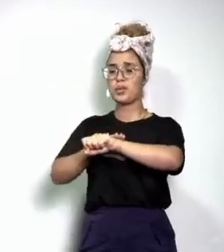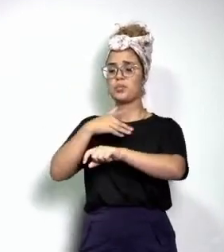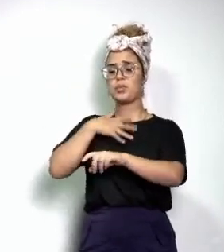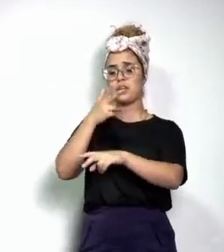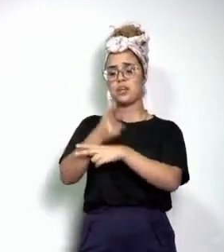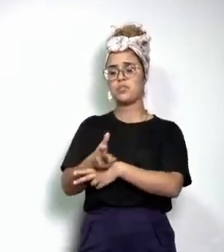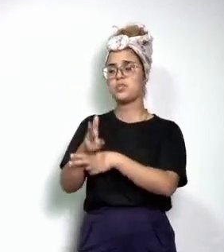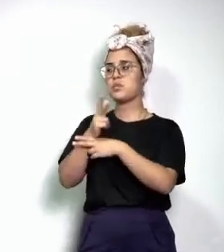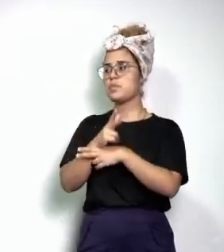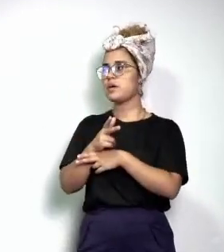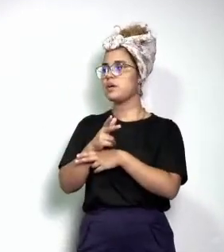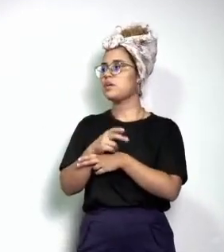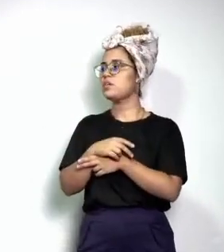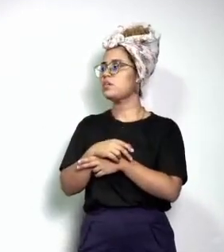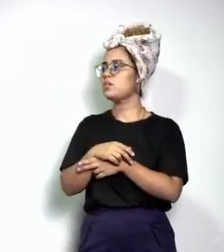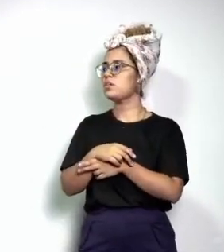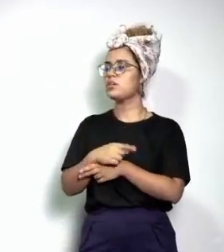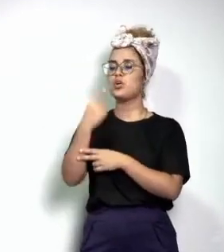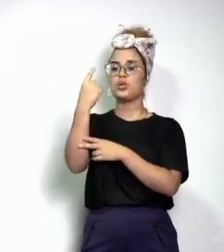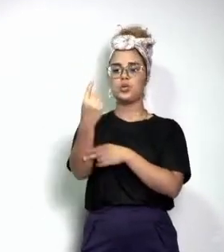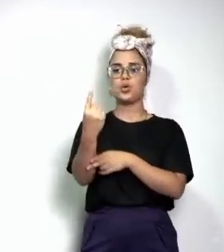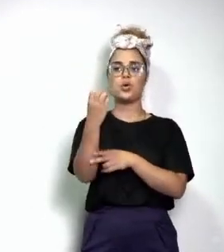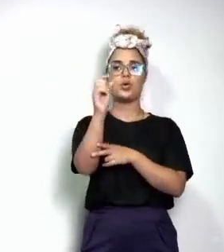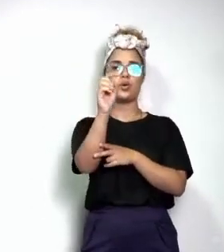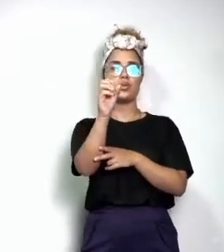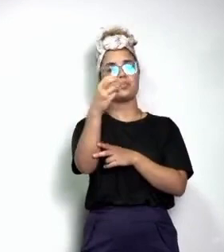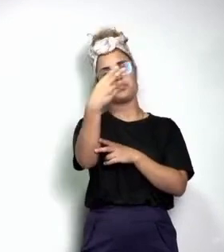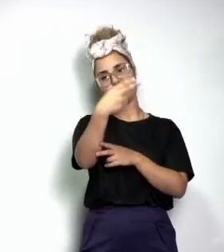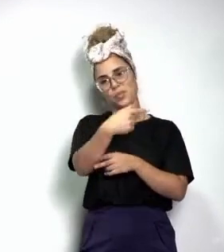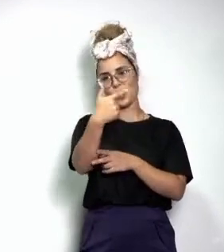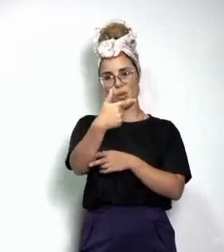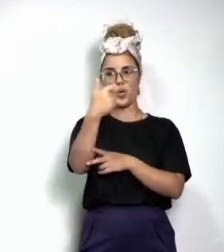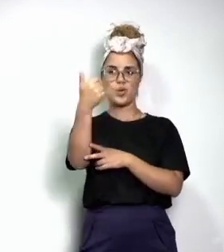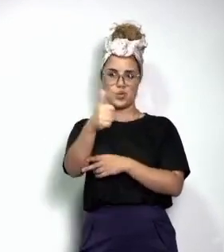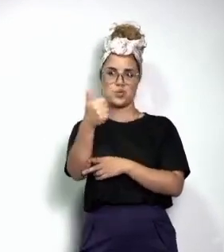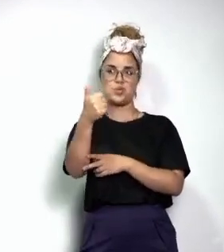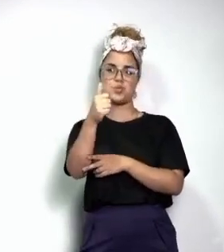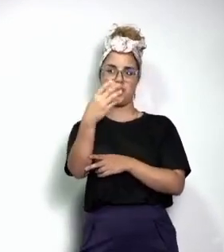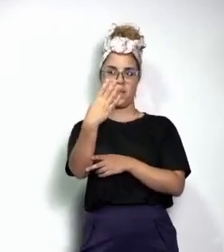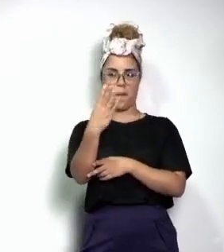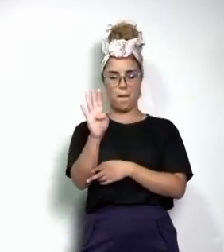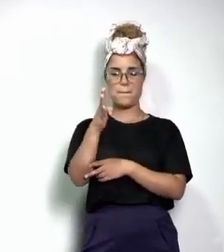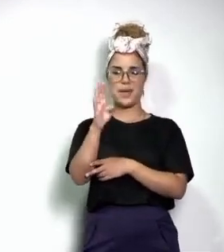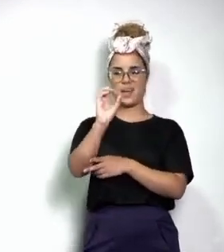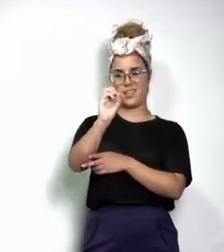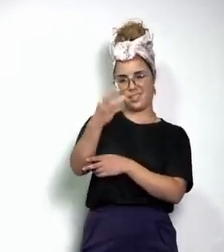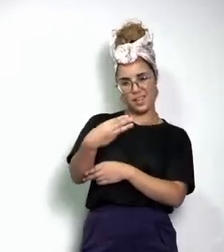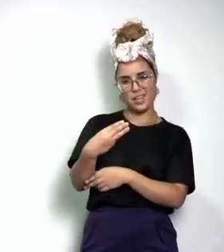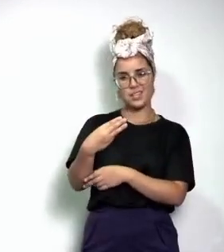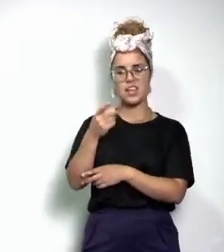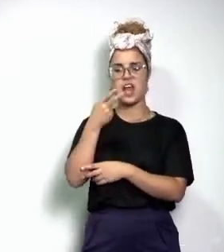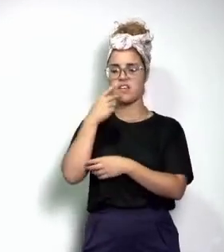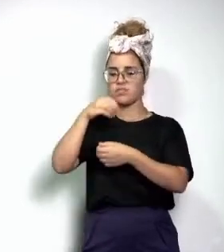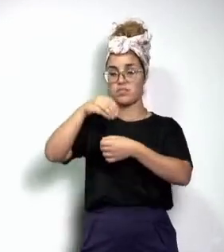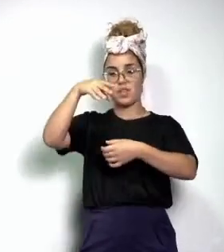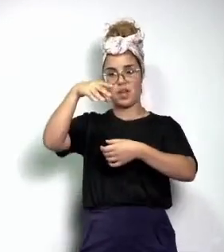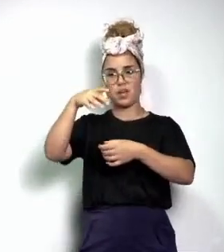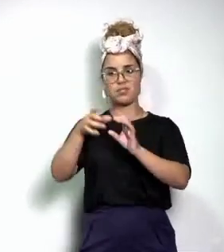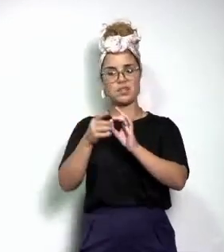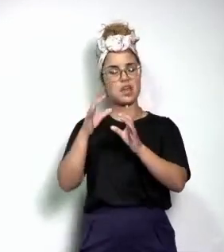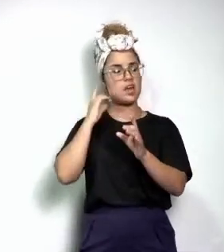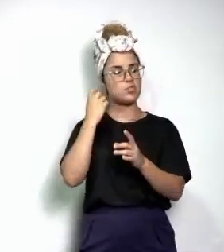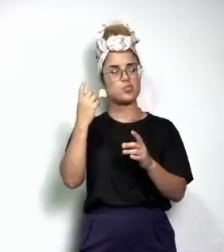isso. No caso, 2-1-B, terceira. E aí você solta a claquete, faz o barulho e,